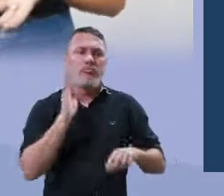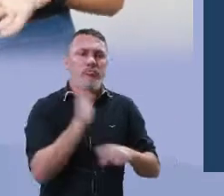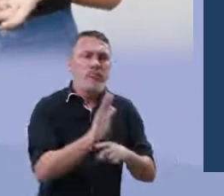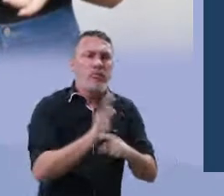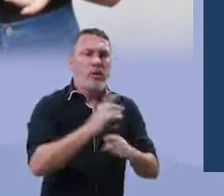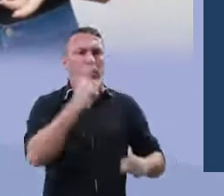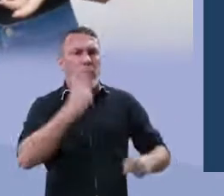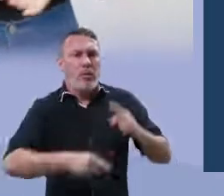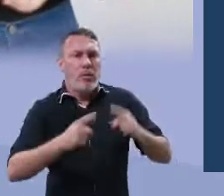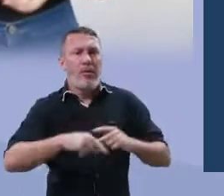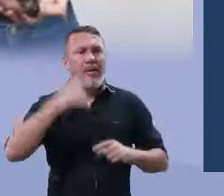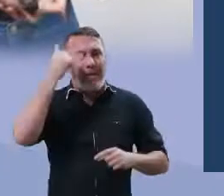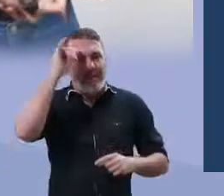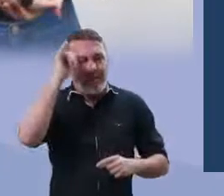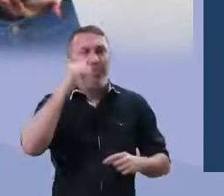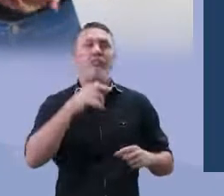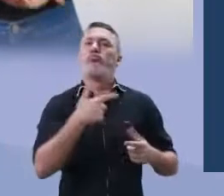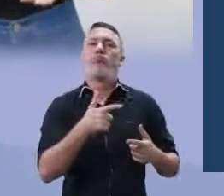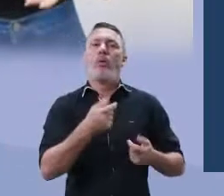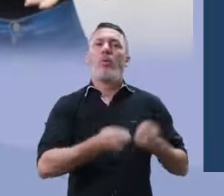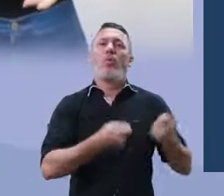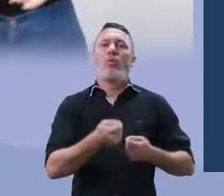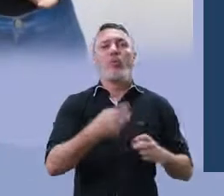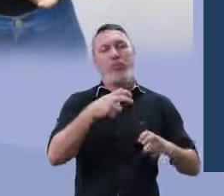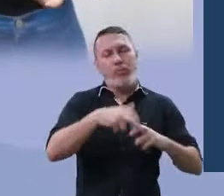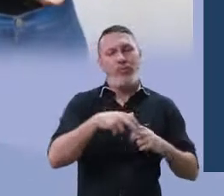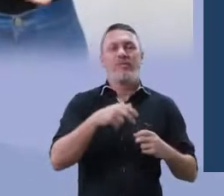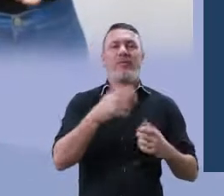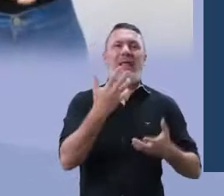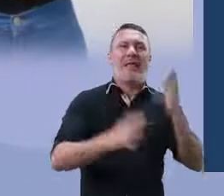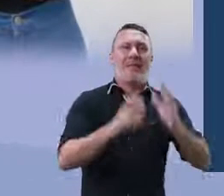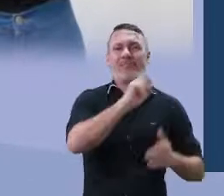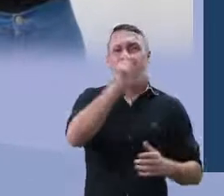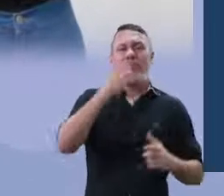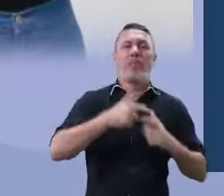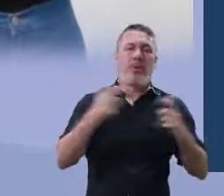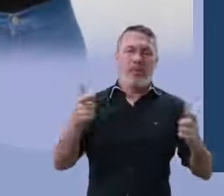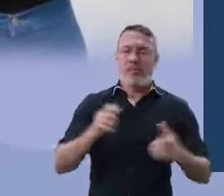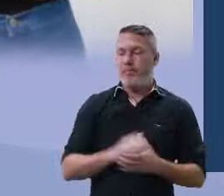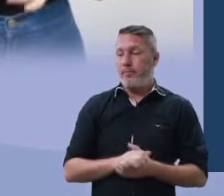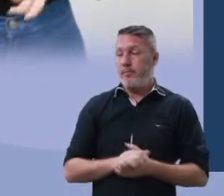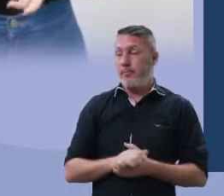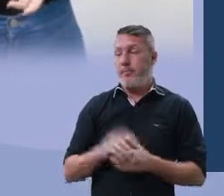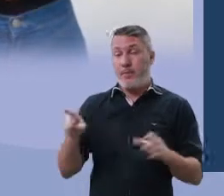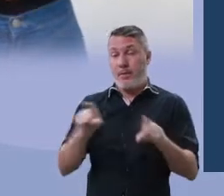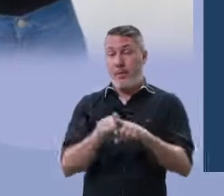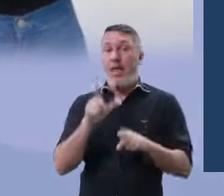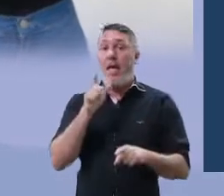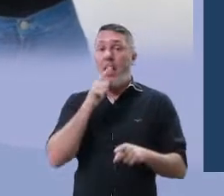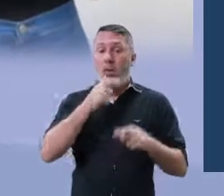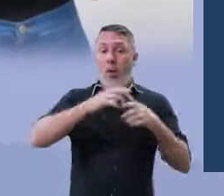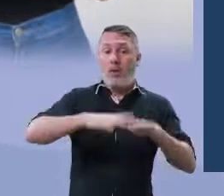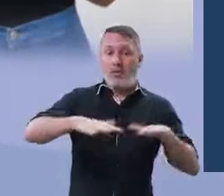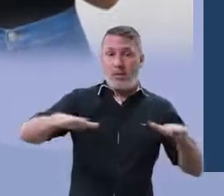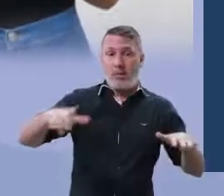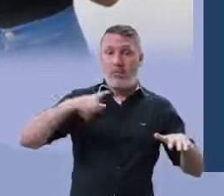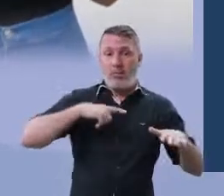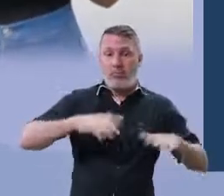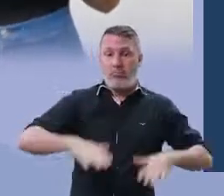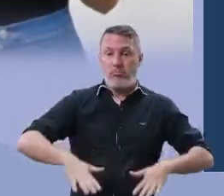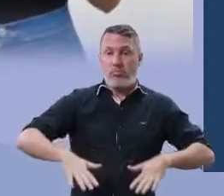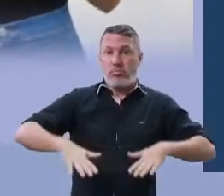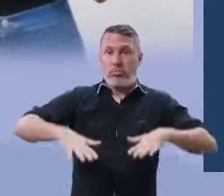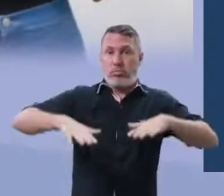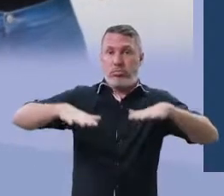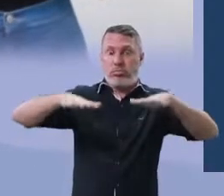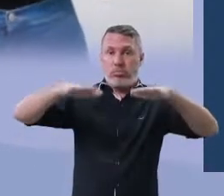né, contra o desmatamento. Então, a gente tem perdido muito das nossas matas. O nível dos oceanos já está subindo muito. E cerca